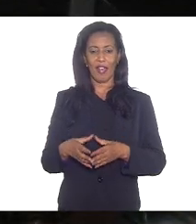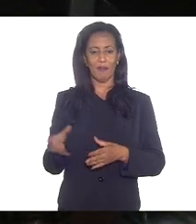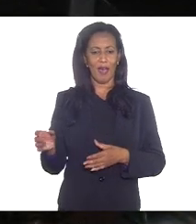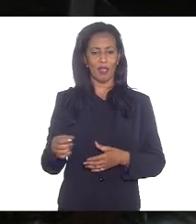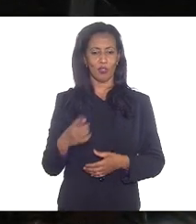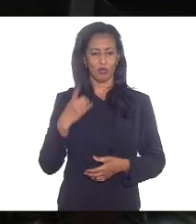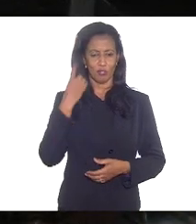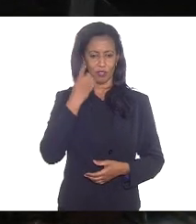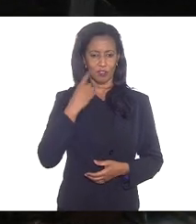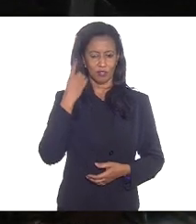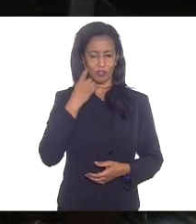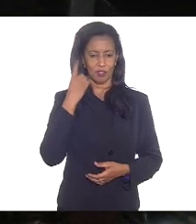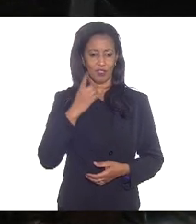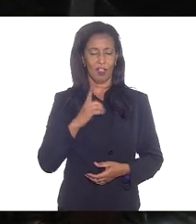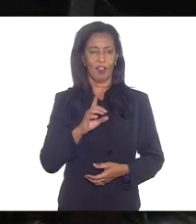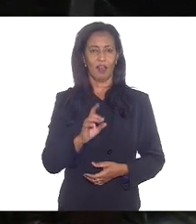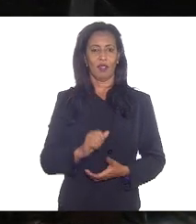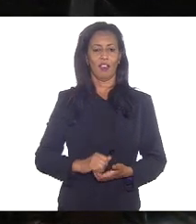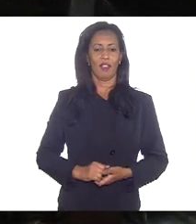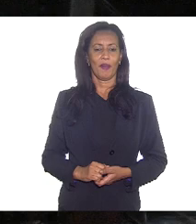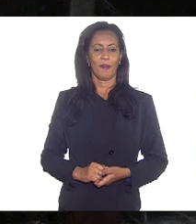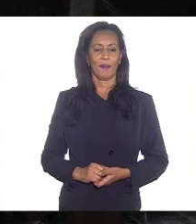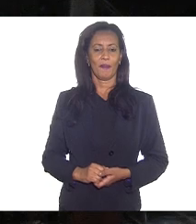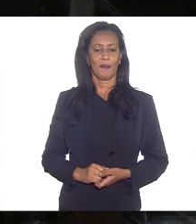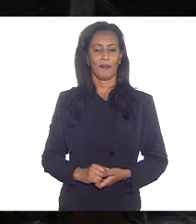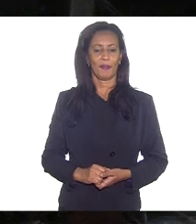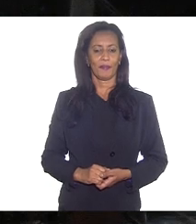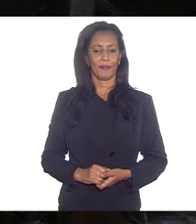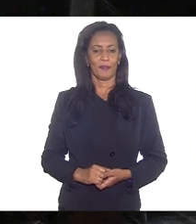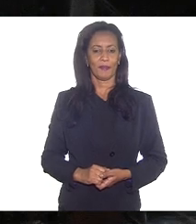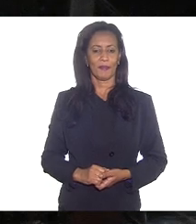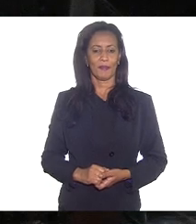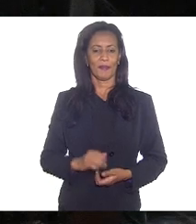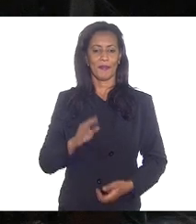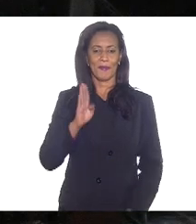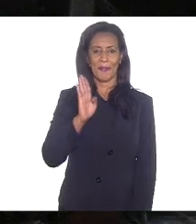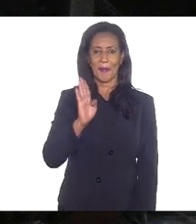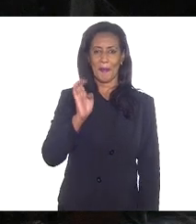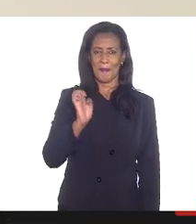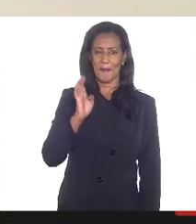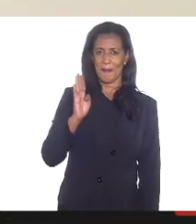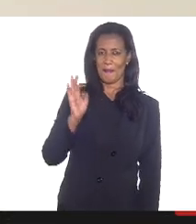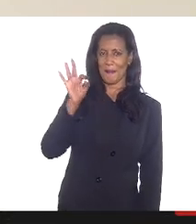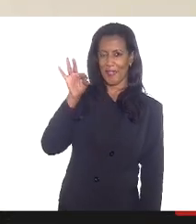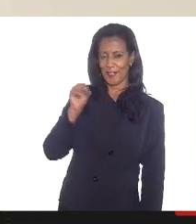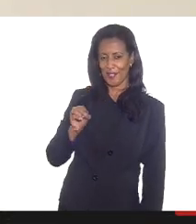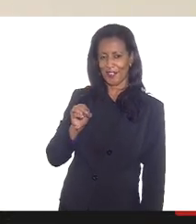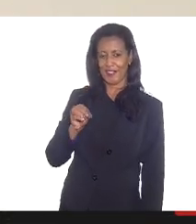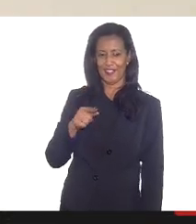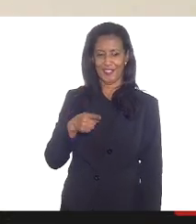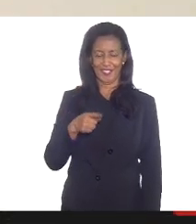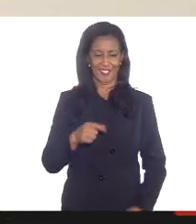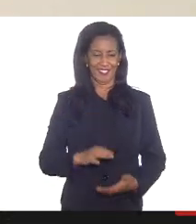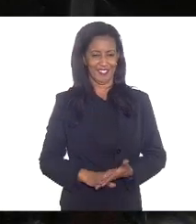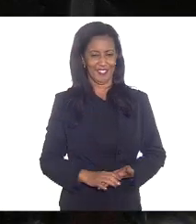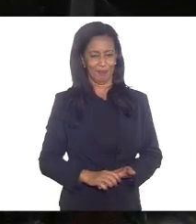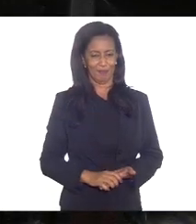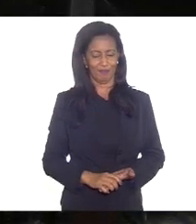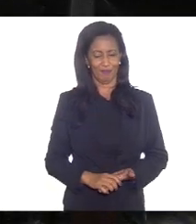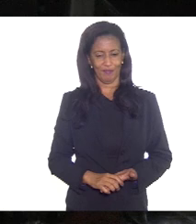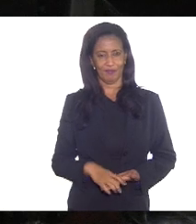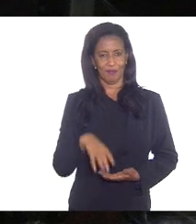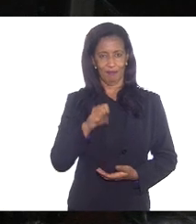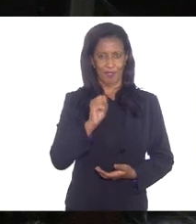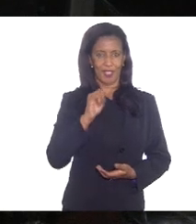Deputado tetracampeão mundial, nosso voto orgulho. Sim. Como que... sim. Deputado